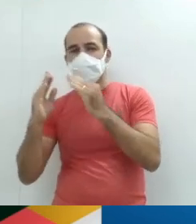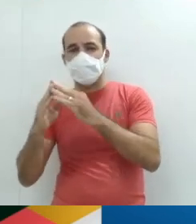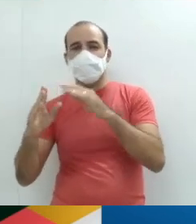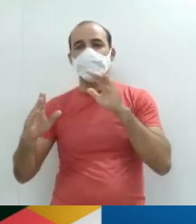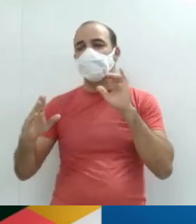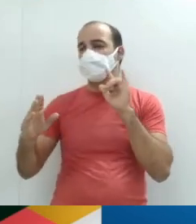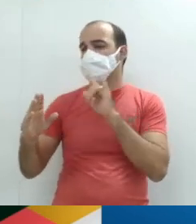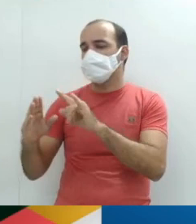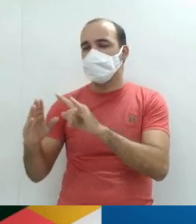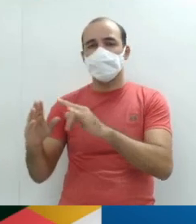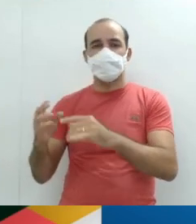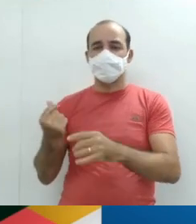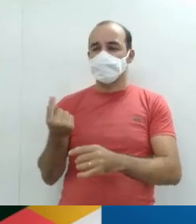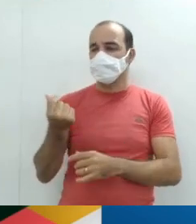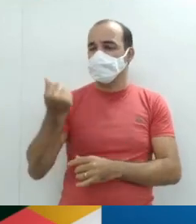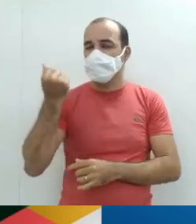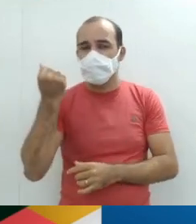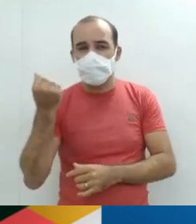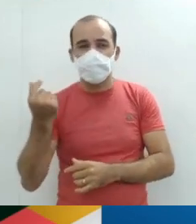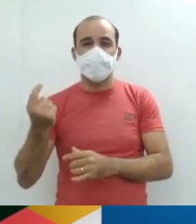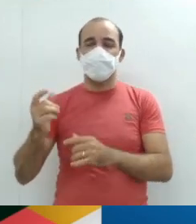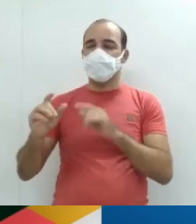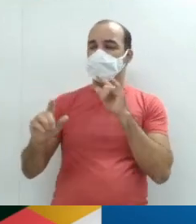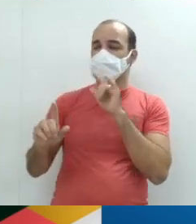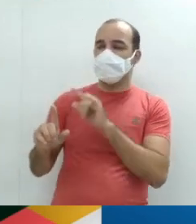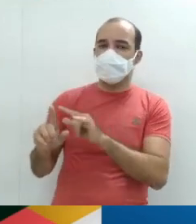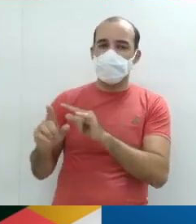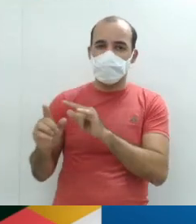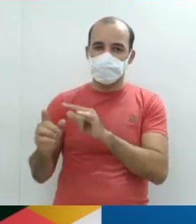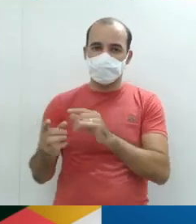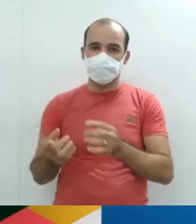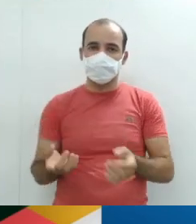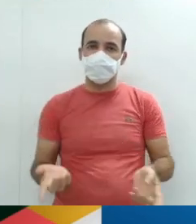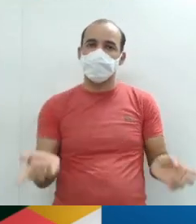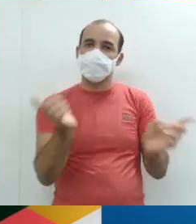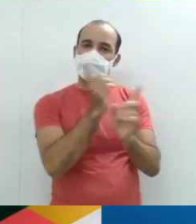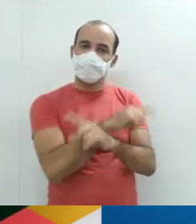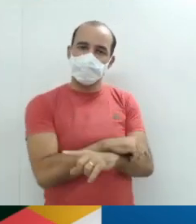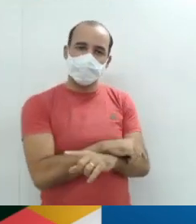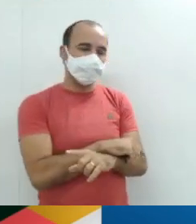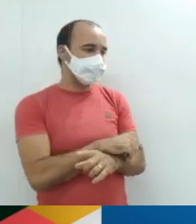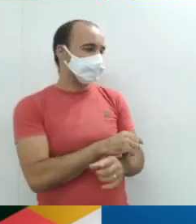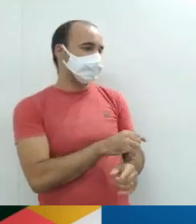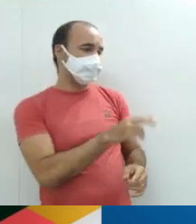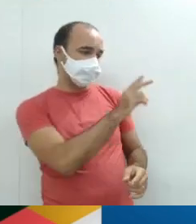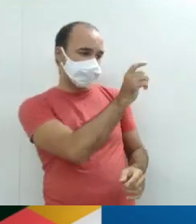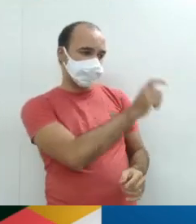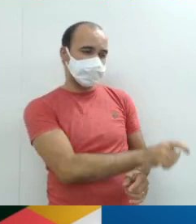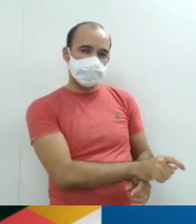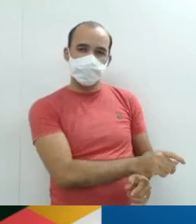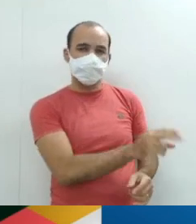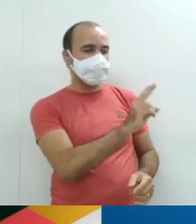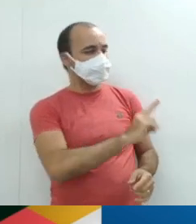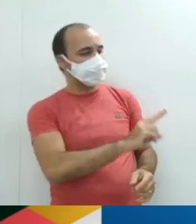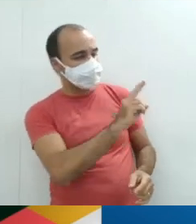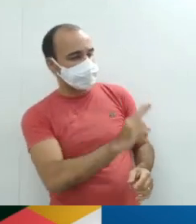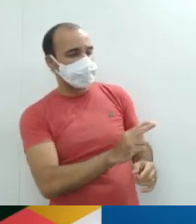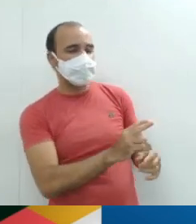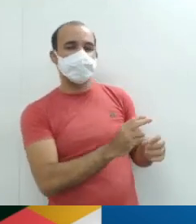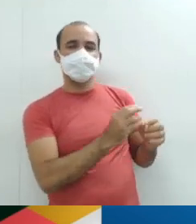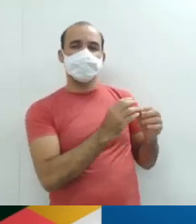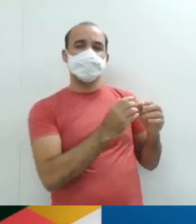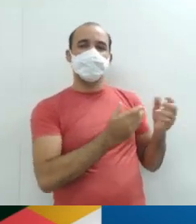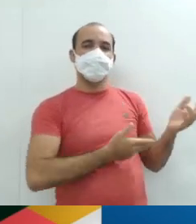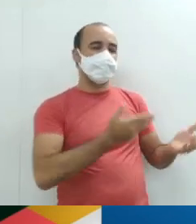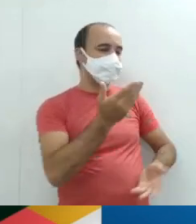do que para aquilo que é pessoa, indivíduo ou alguém que está inserido na sociedade que nós